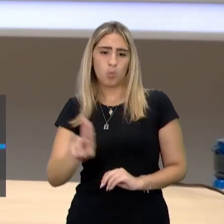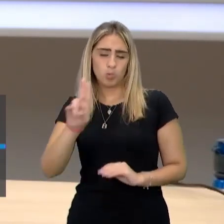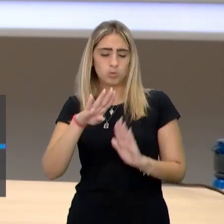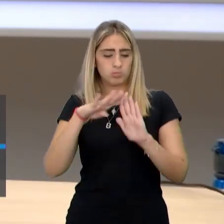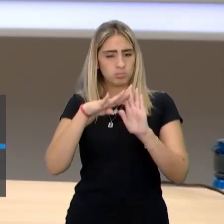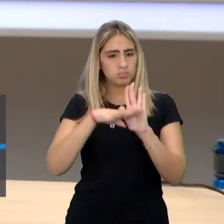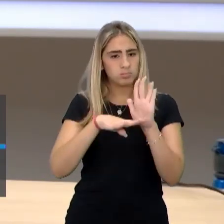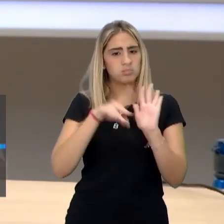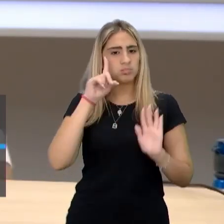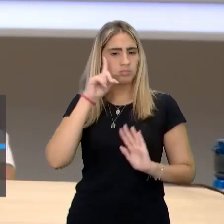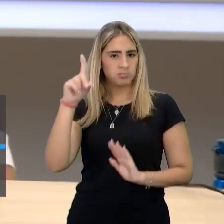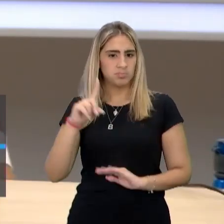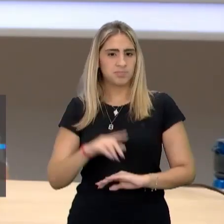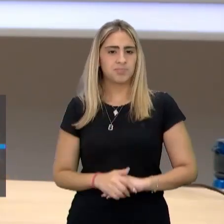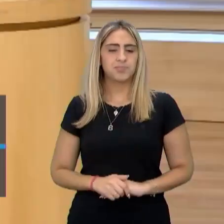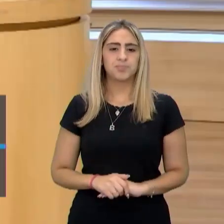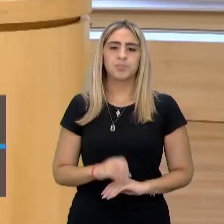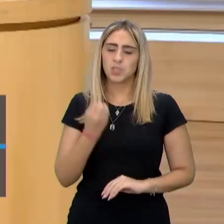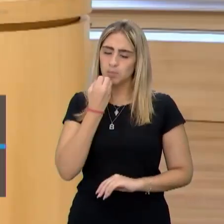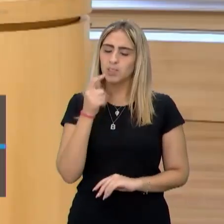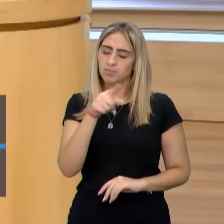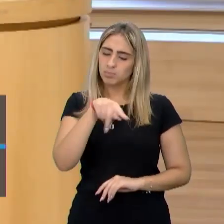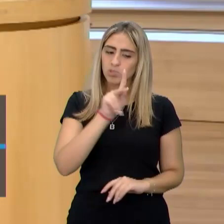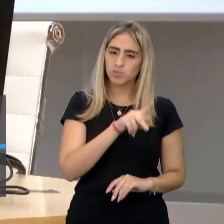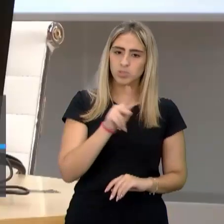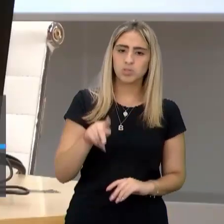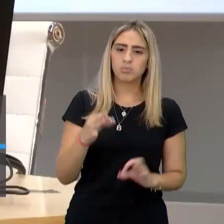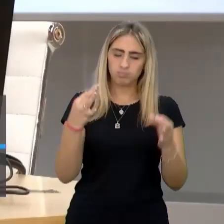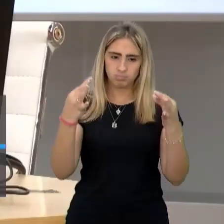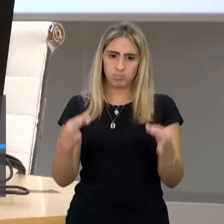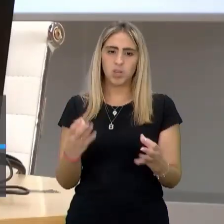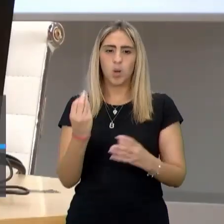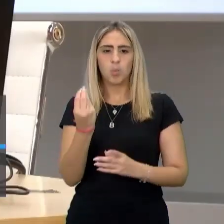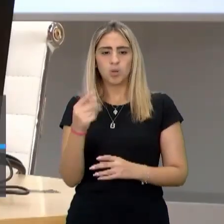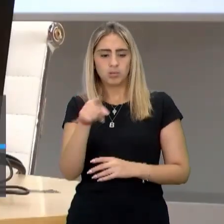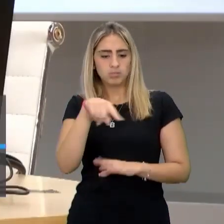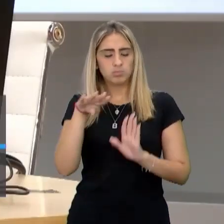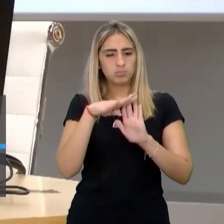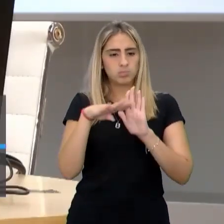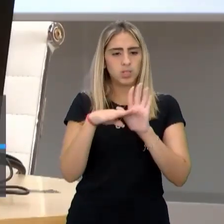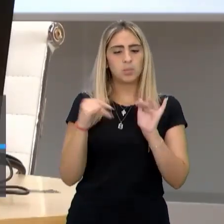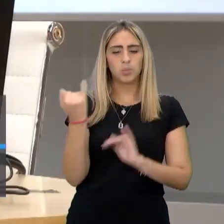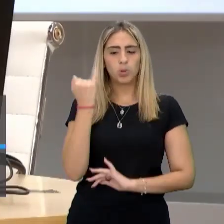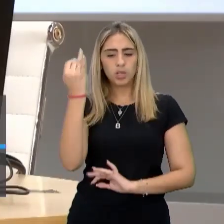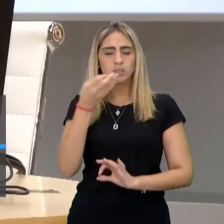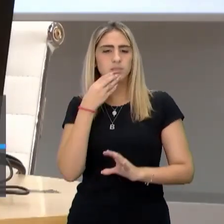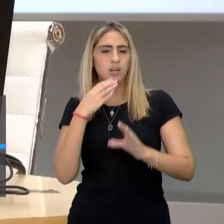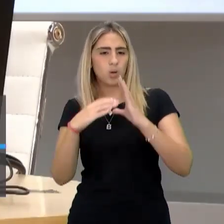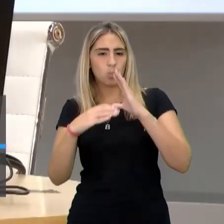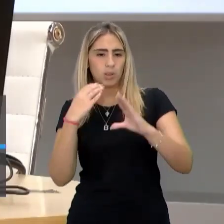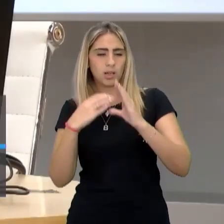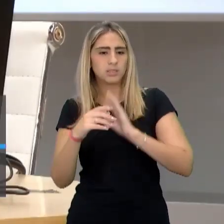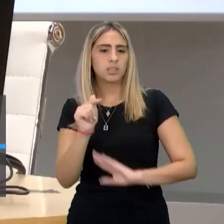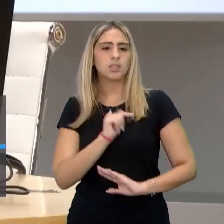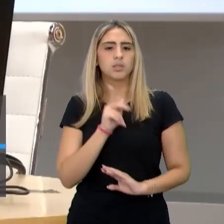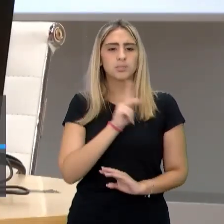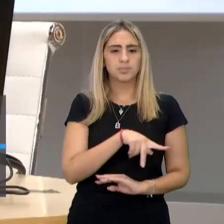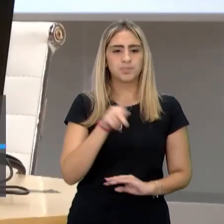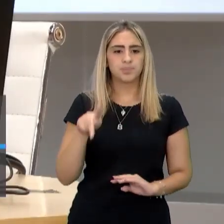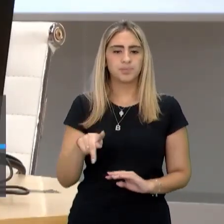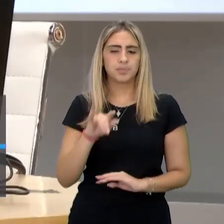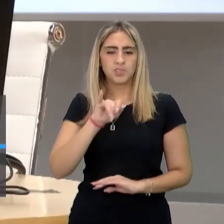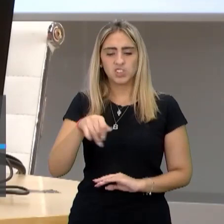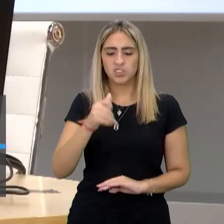agenda. Muito bem, é isso mesmo, professores. Eu vi também que muitos colocaram a importância da comunicação. Teve a professora aqui, a